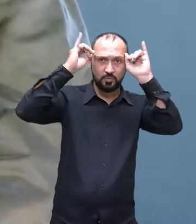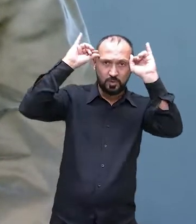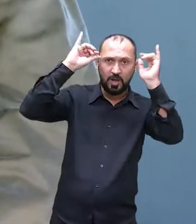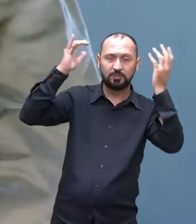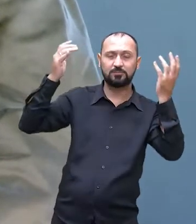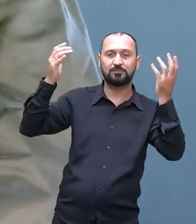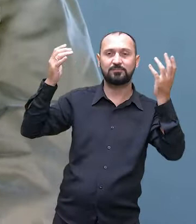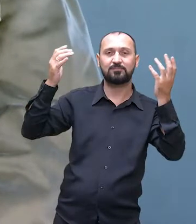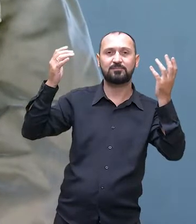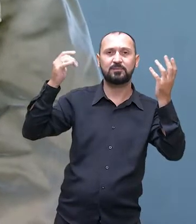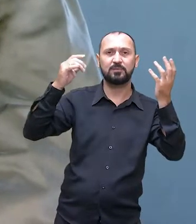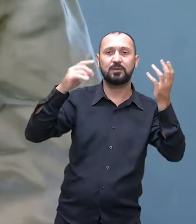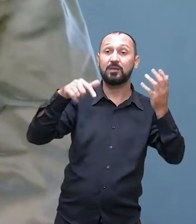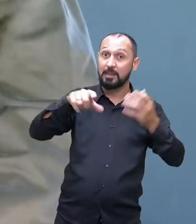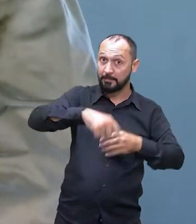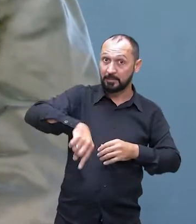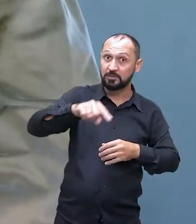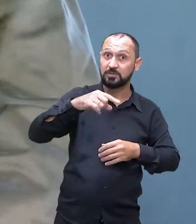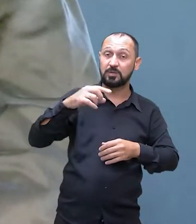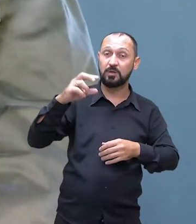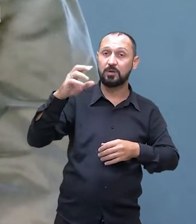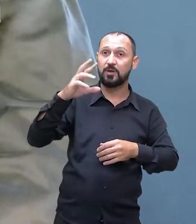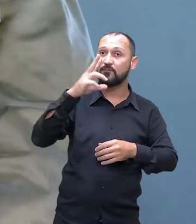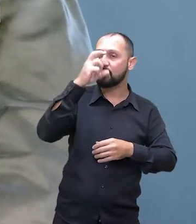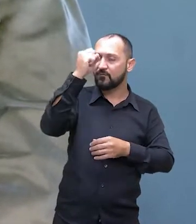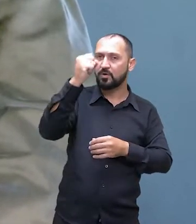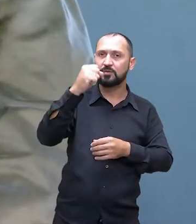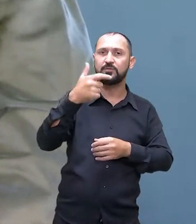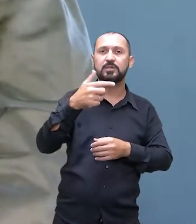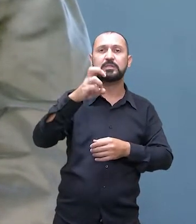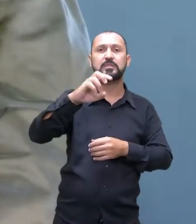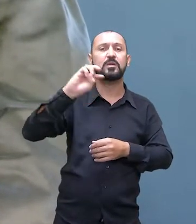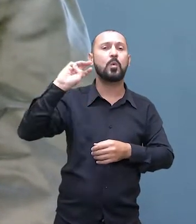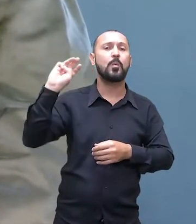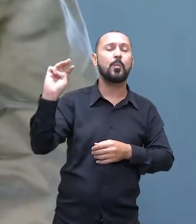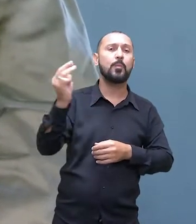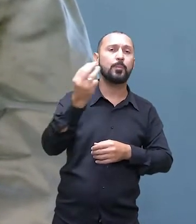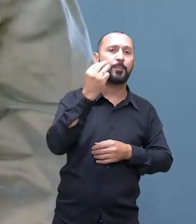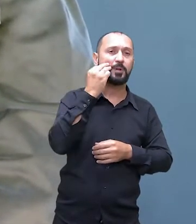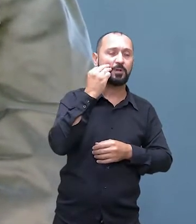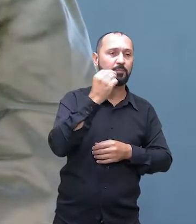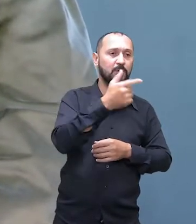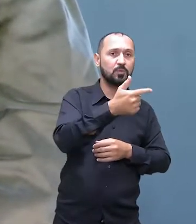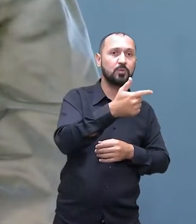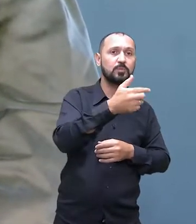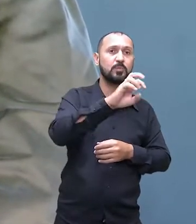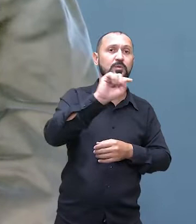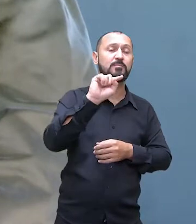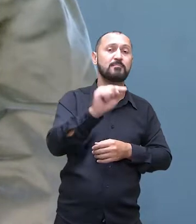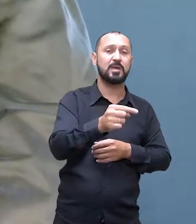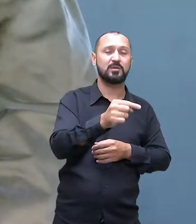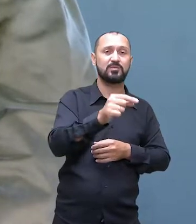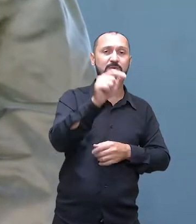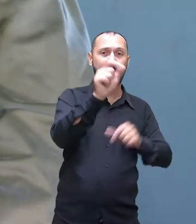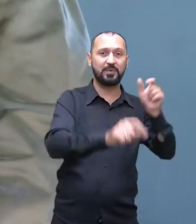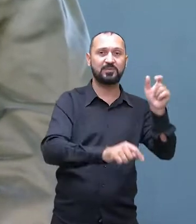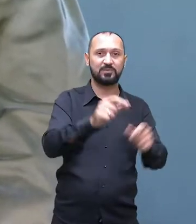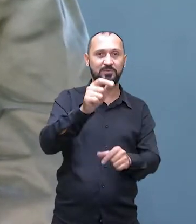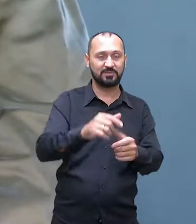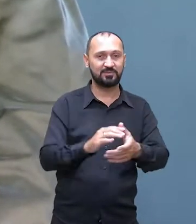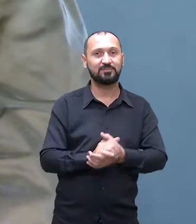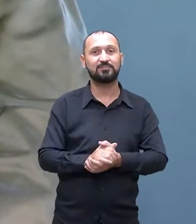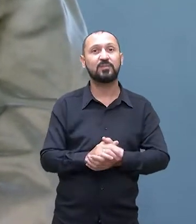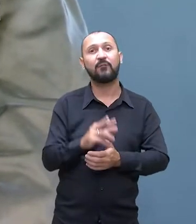gado, né, que é muito forte. São 25 milhões de cabeça de gado para 2,5 milhões de habitantes. Então é